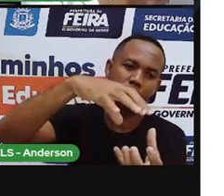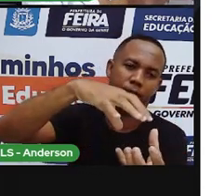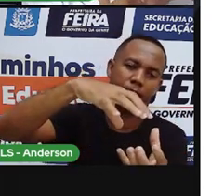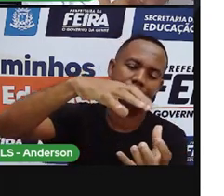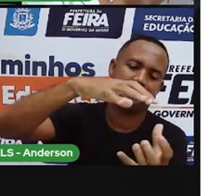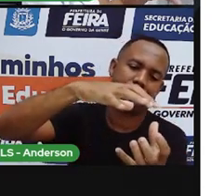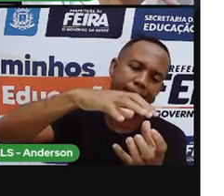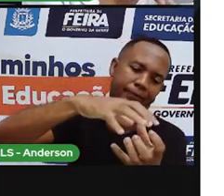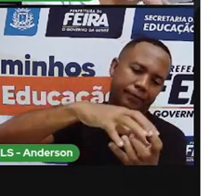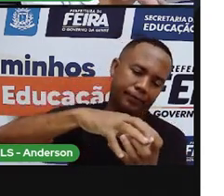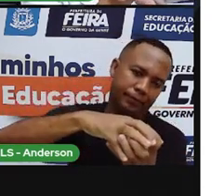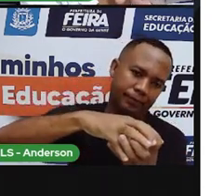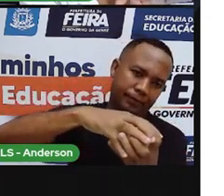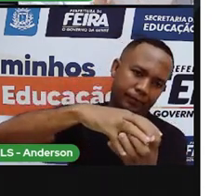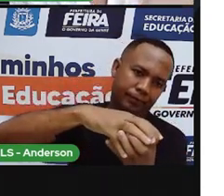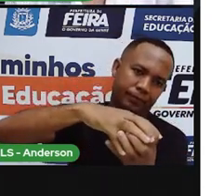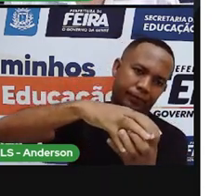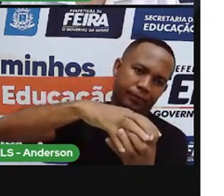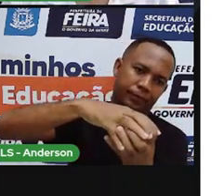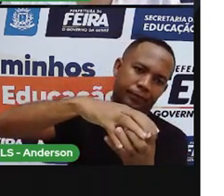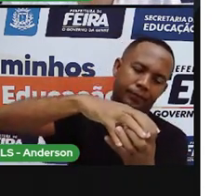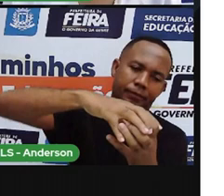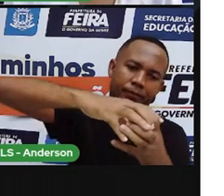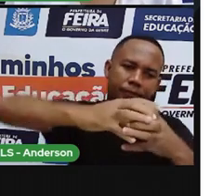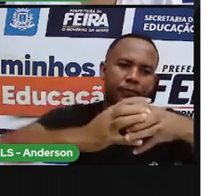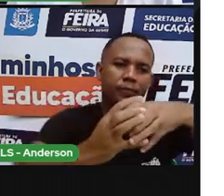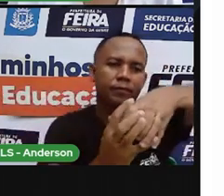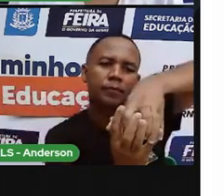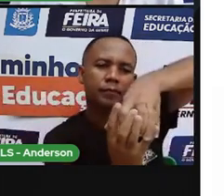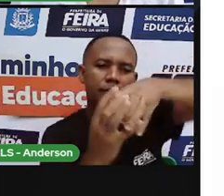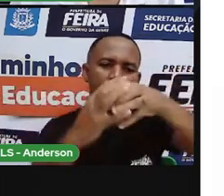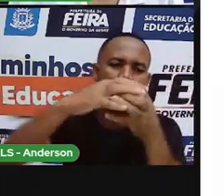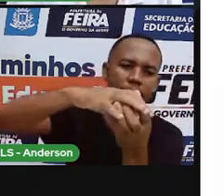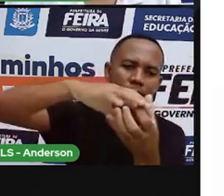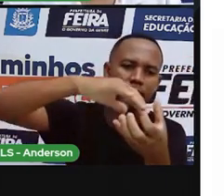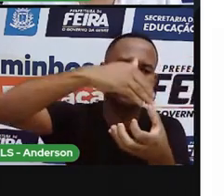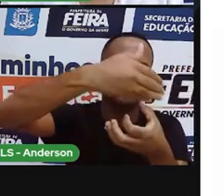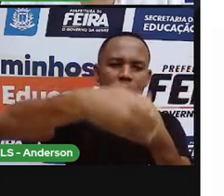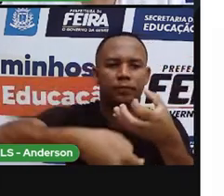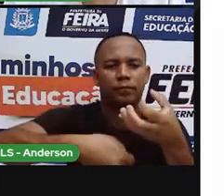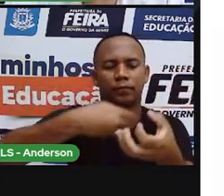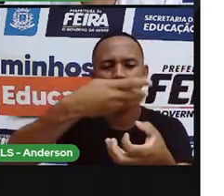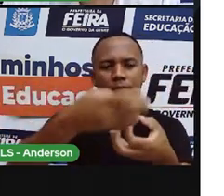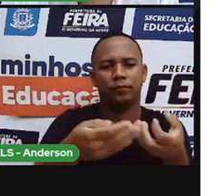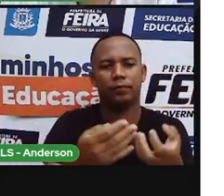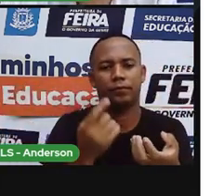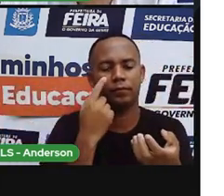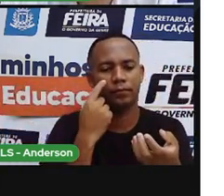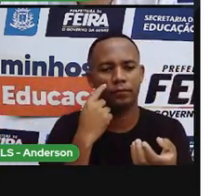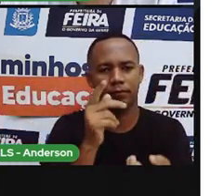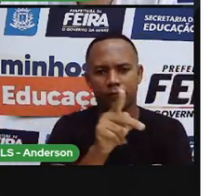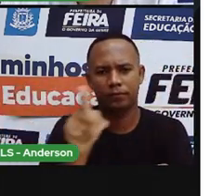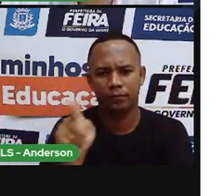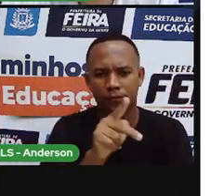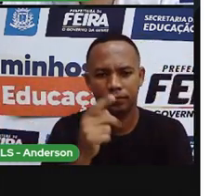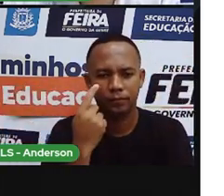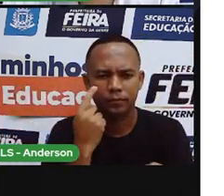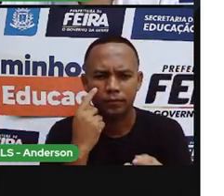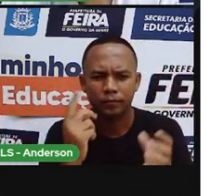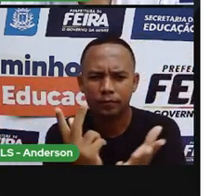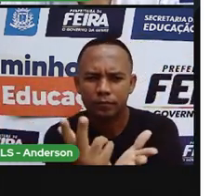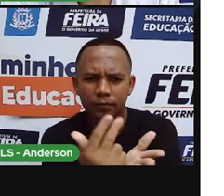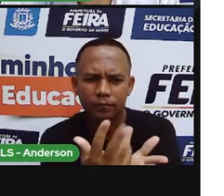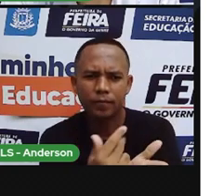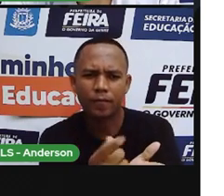quê? Achatada, o quê? Nas extremidades. Não é isso? Então, vamos lá. E aí, a Pró trouxe essa imagem,